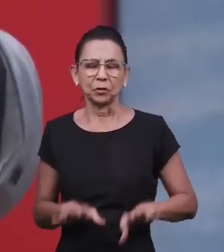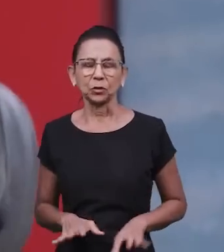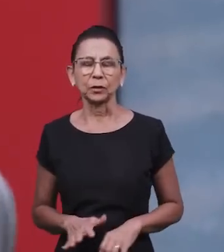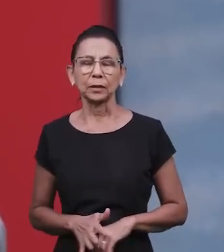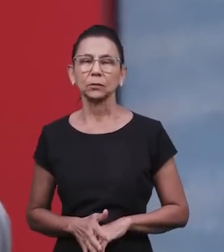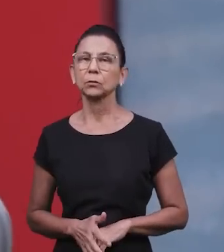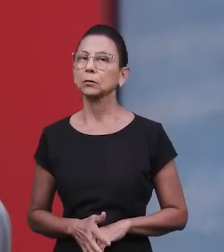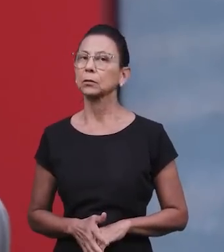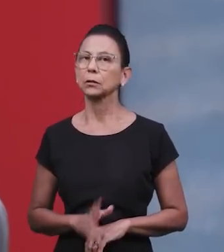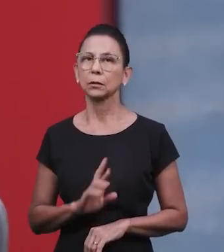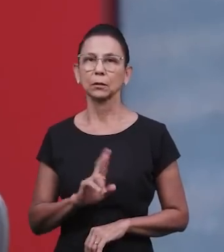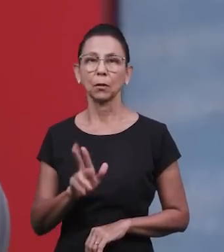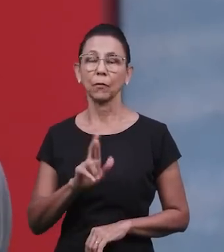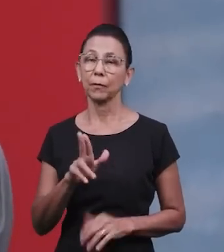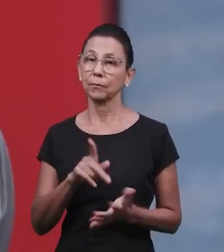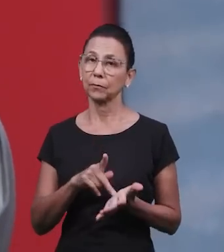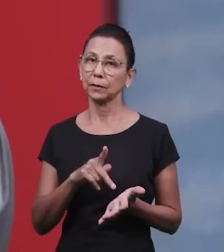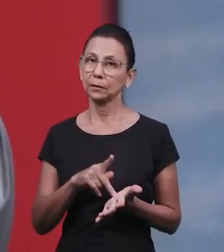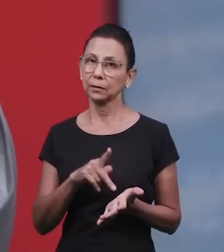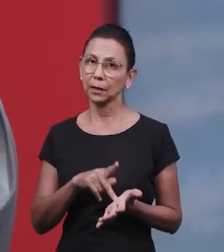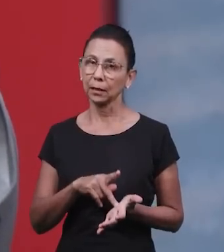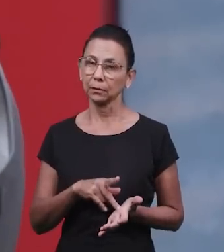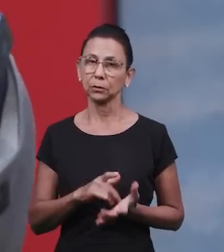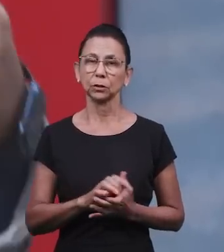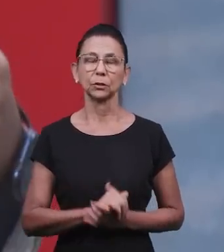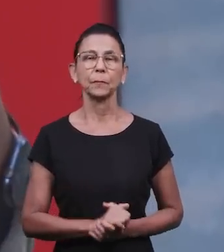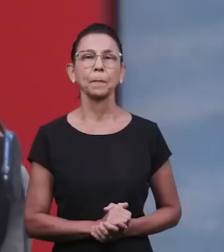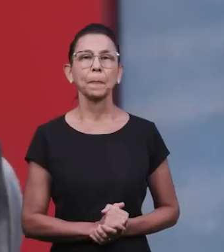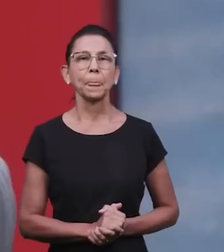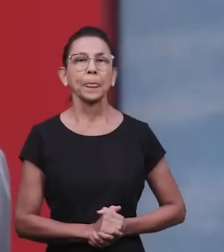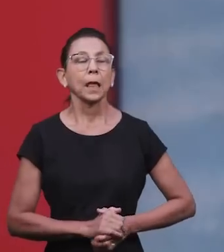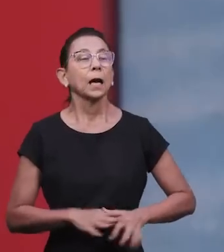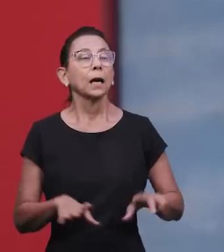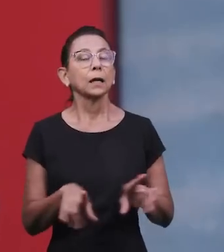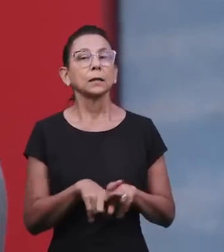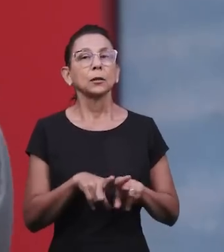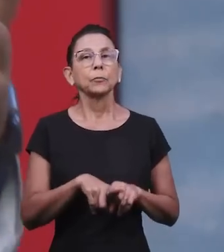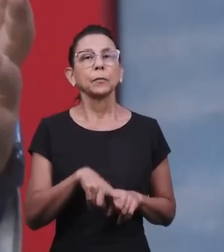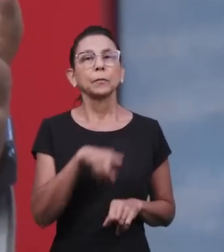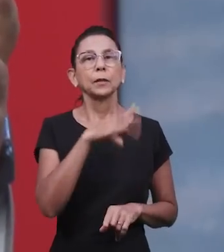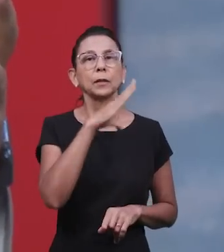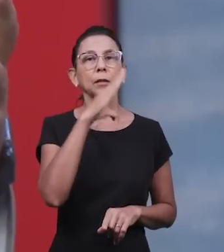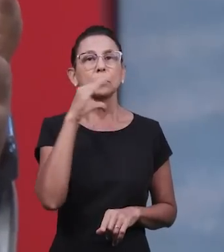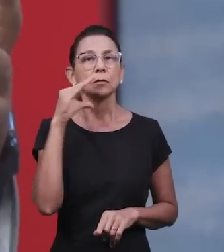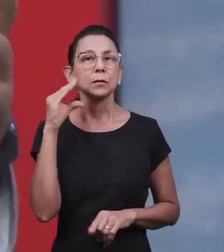Andréia traz o comentário a respeito até mesmo dos adolescentes, como se lida com tanta